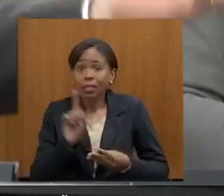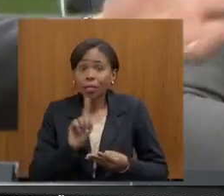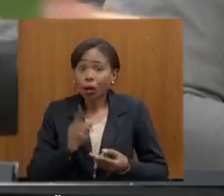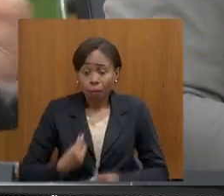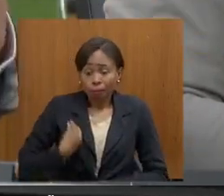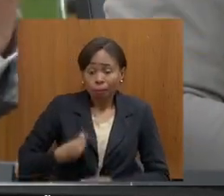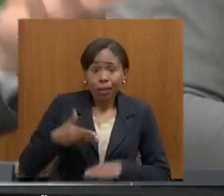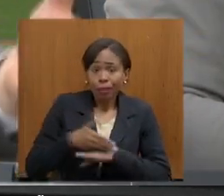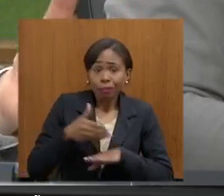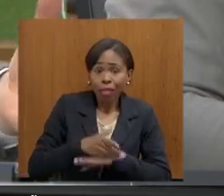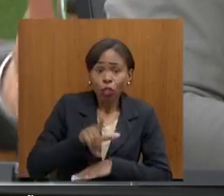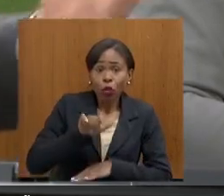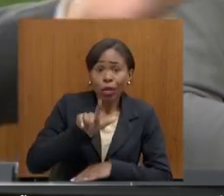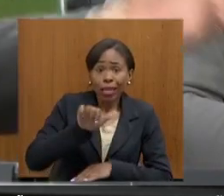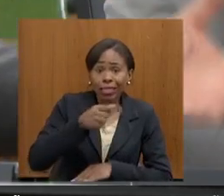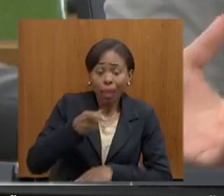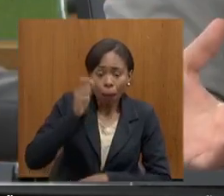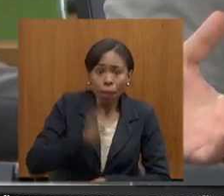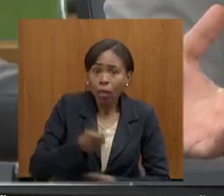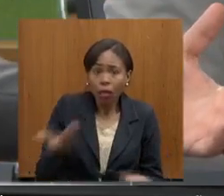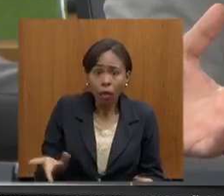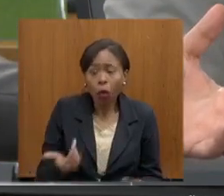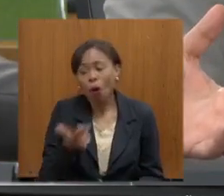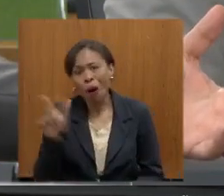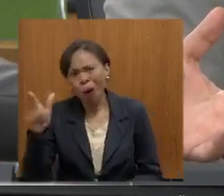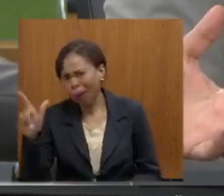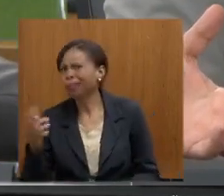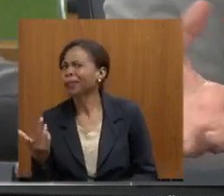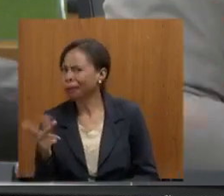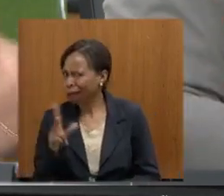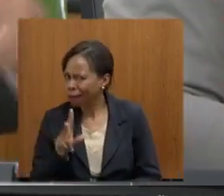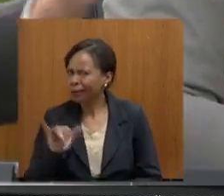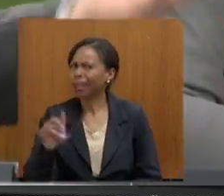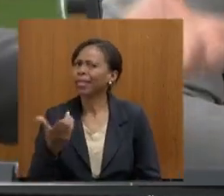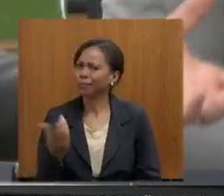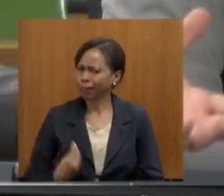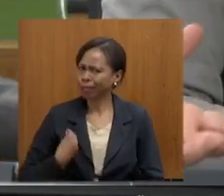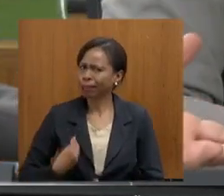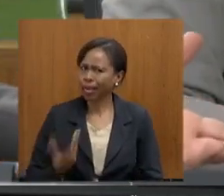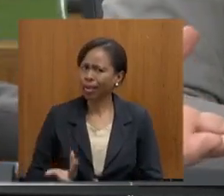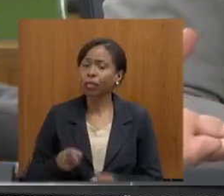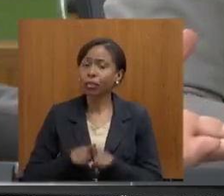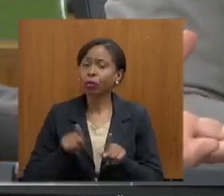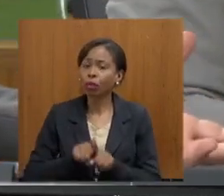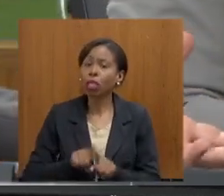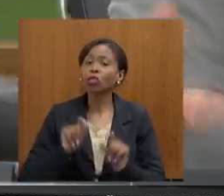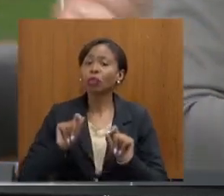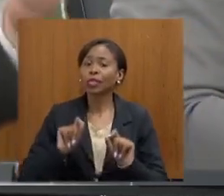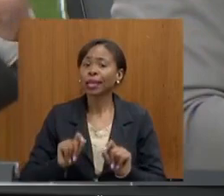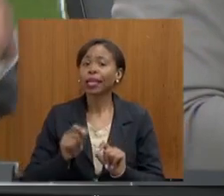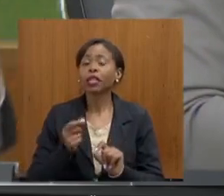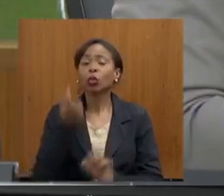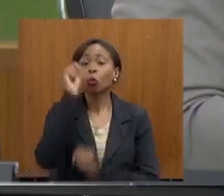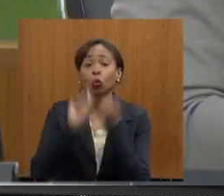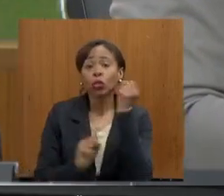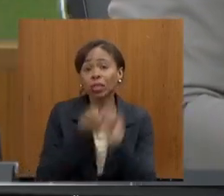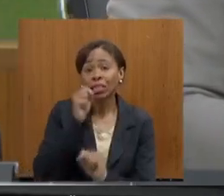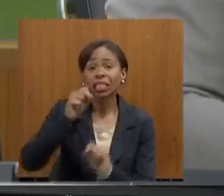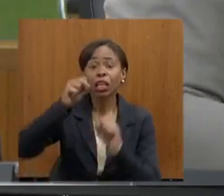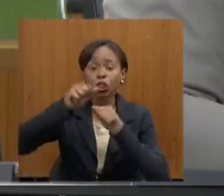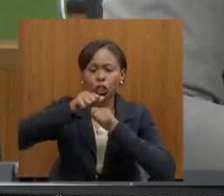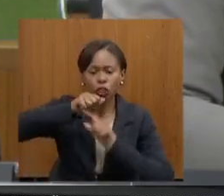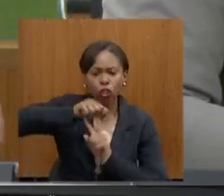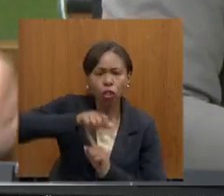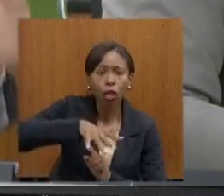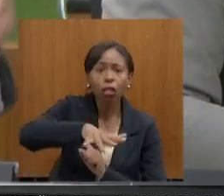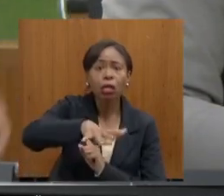de alguma forma sempre não participar de uma de uma usina de geração também um terceiro pode construir mais aonde nós temos